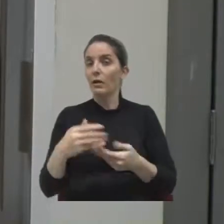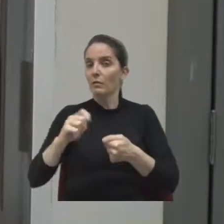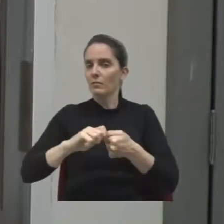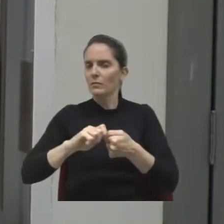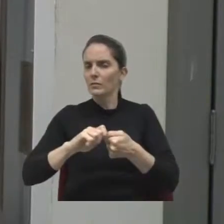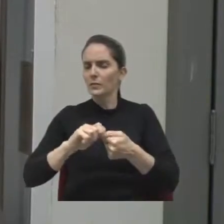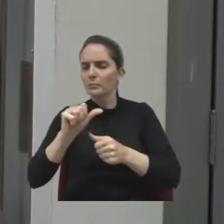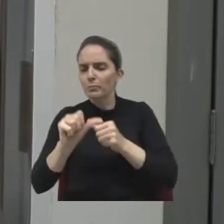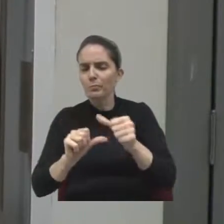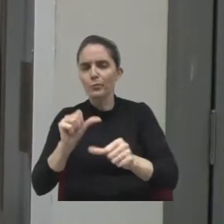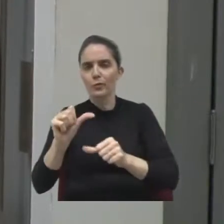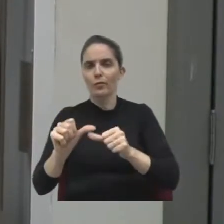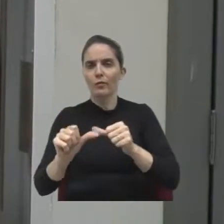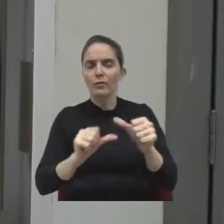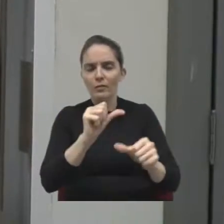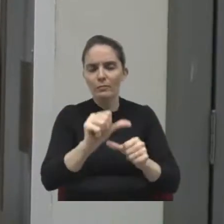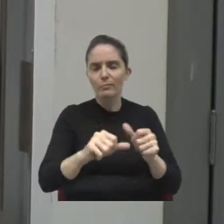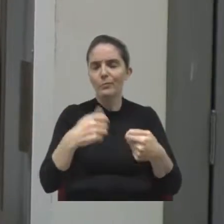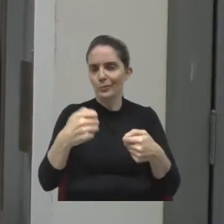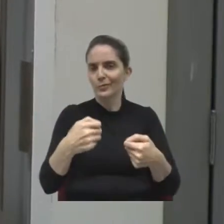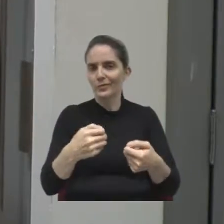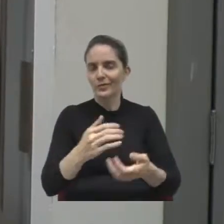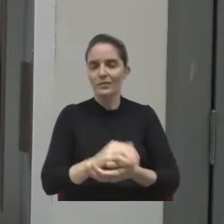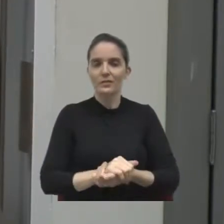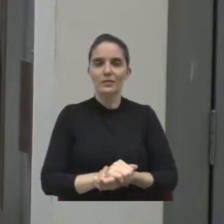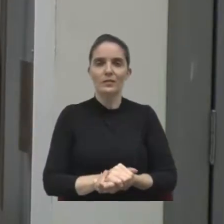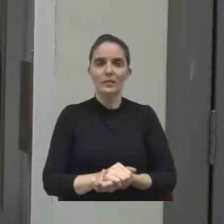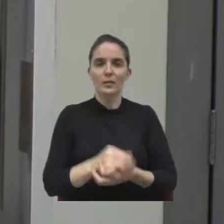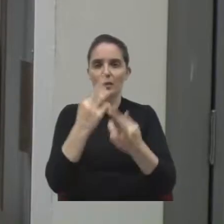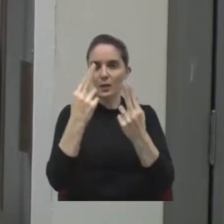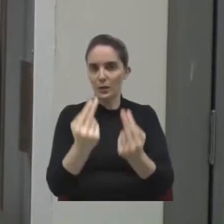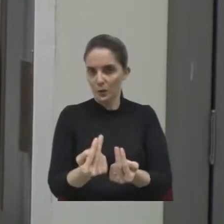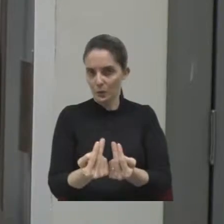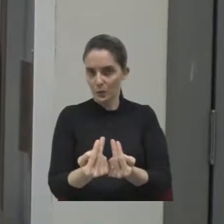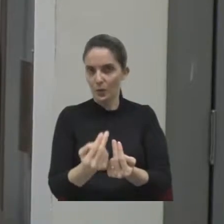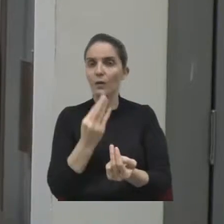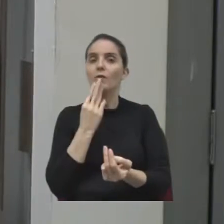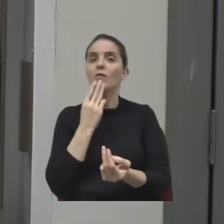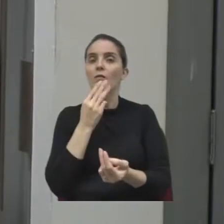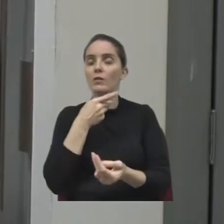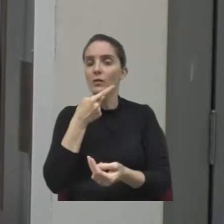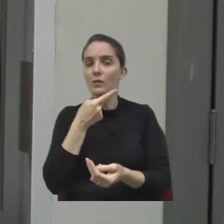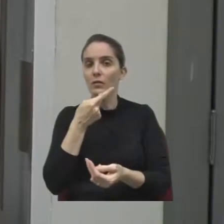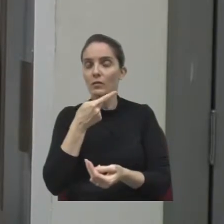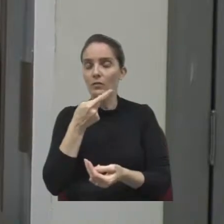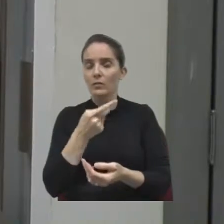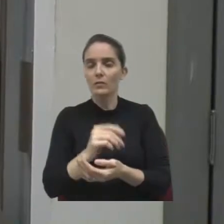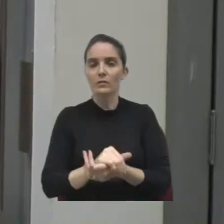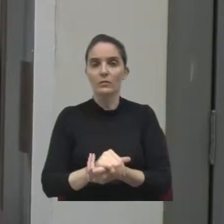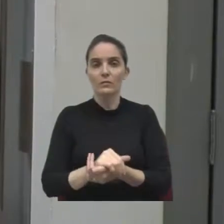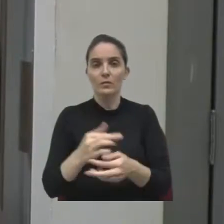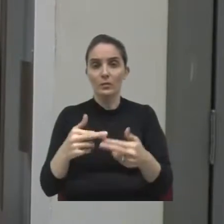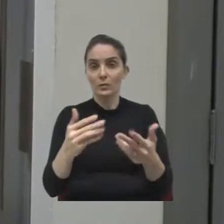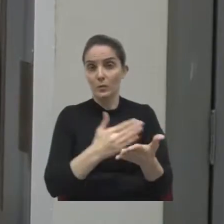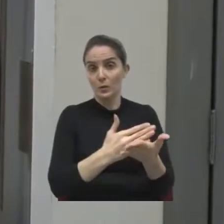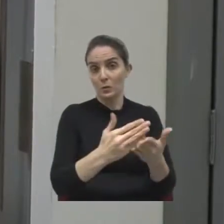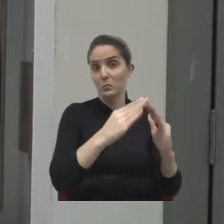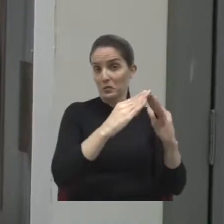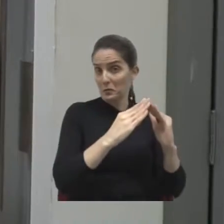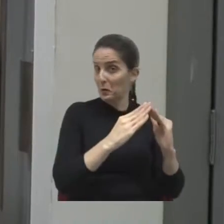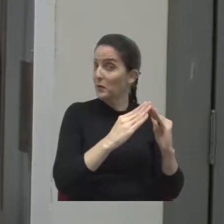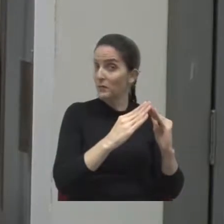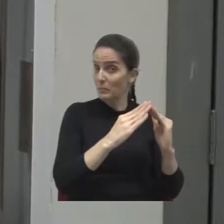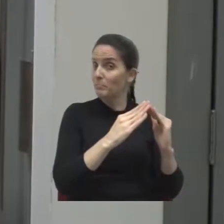vão ser necessárias. E isso, como o vereador Vaguinho falou, isso muitas vezes começa dentro da nossa casa,